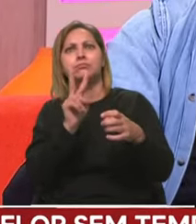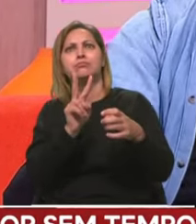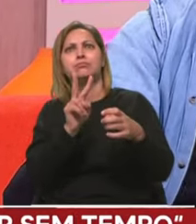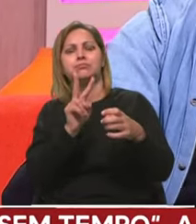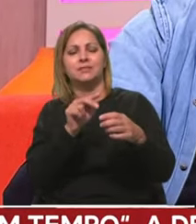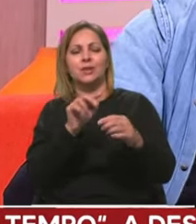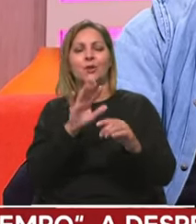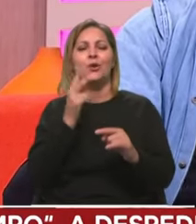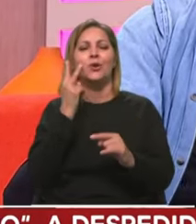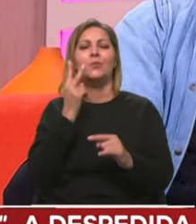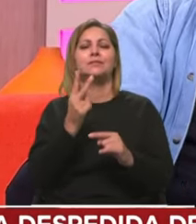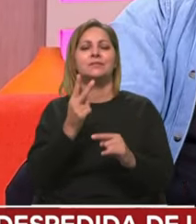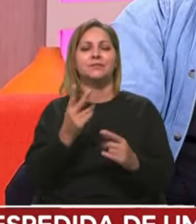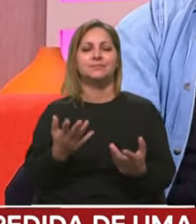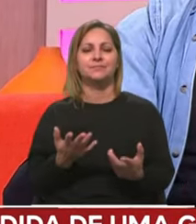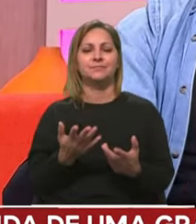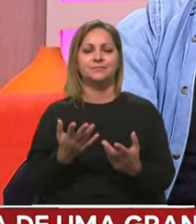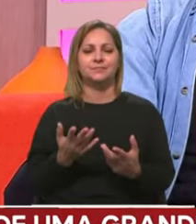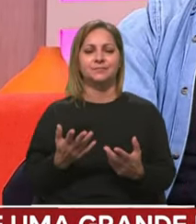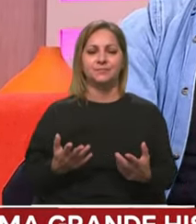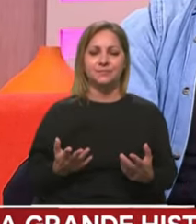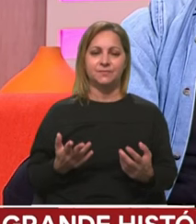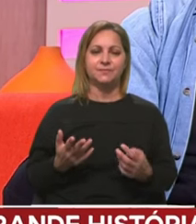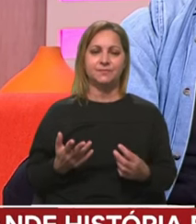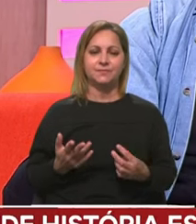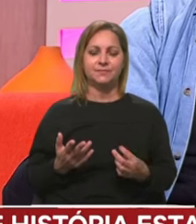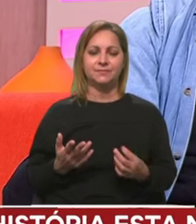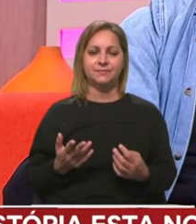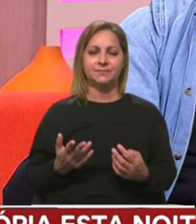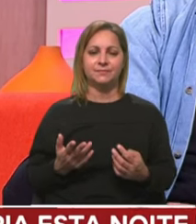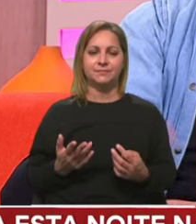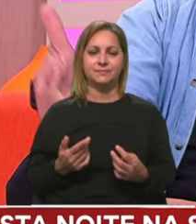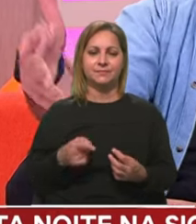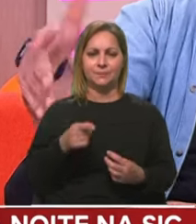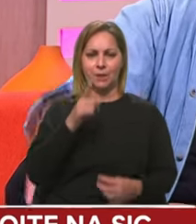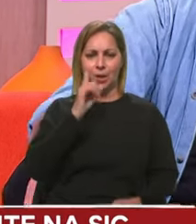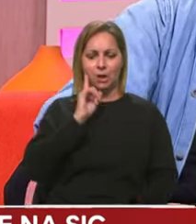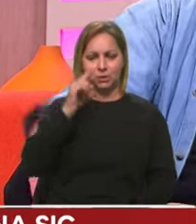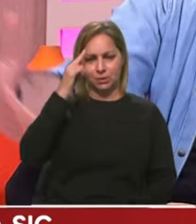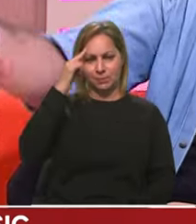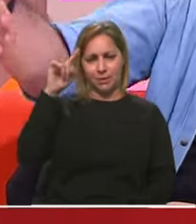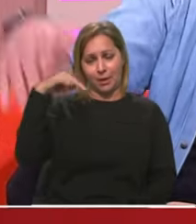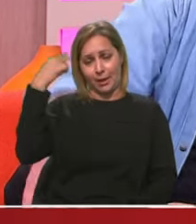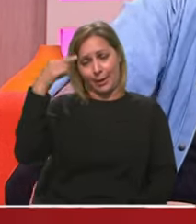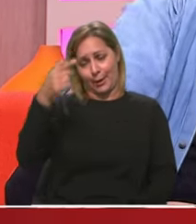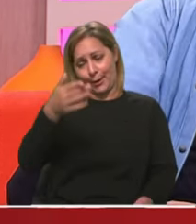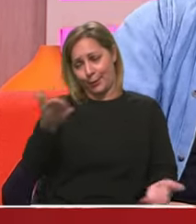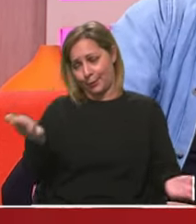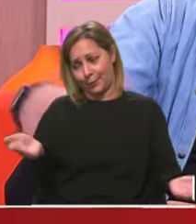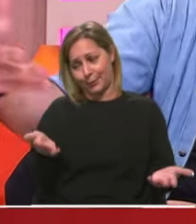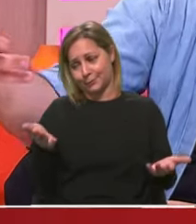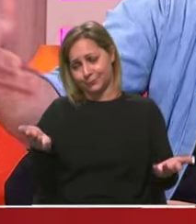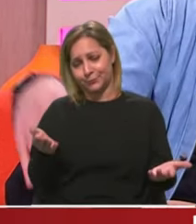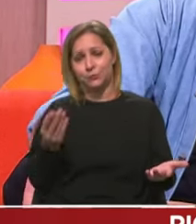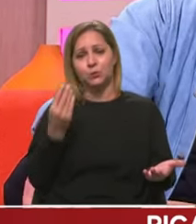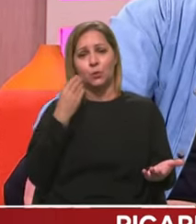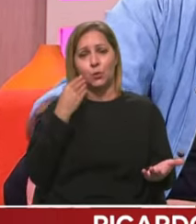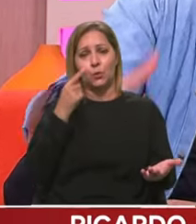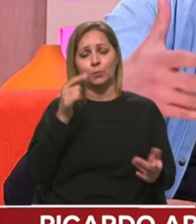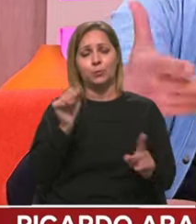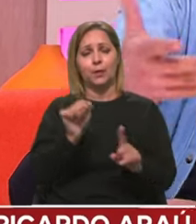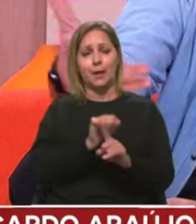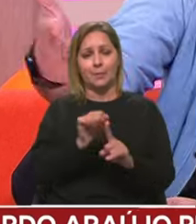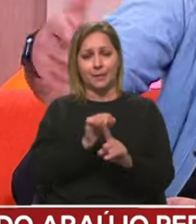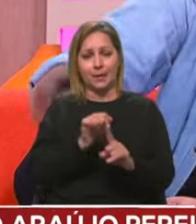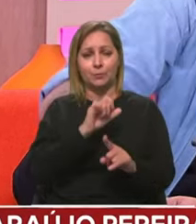quando se depara com aquilo Helder como é que é ah eh foi esta mulher é louca est completamente louca não é eh como é que vamos Apagar isto não